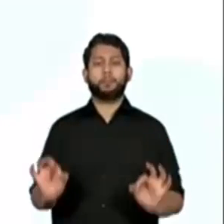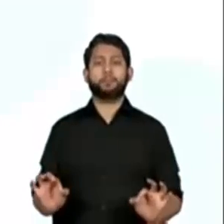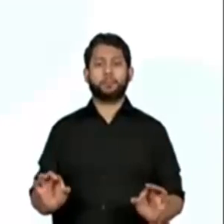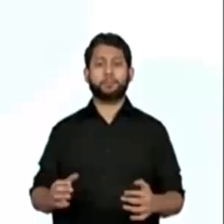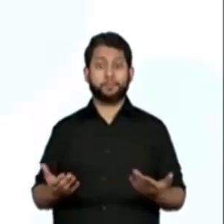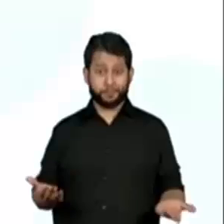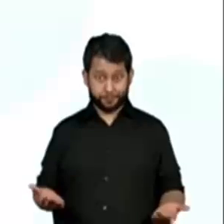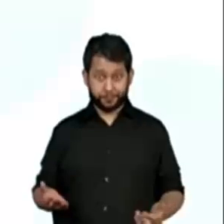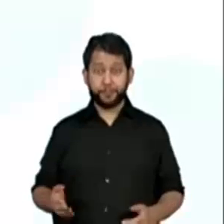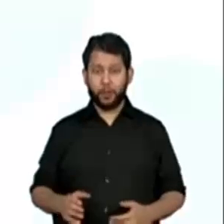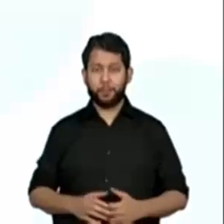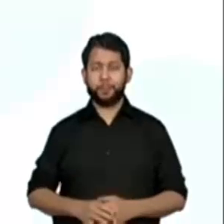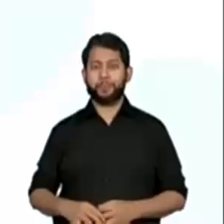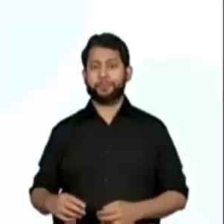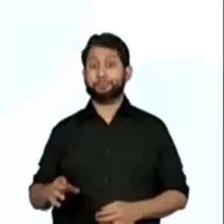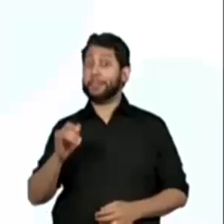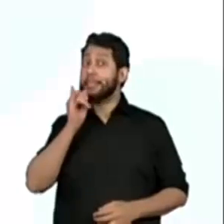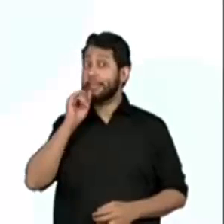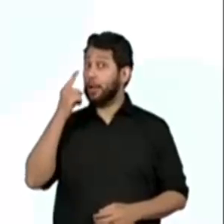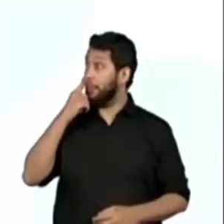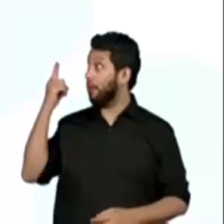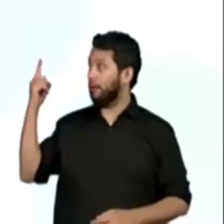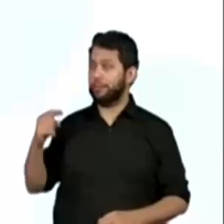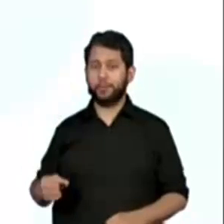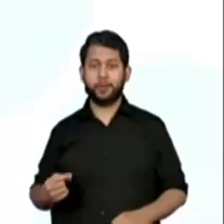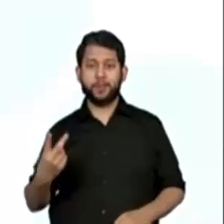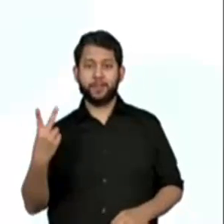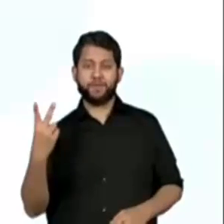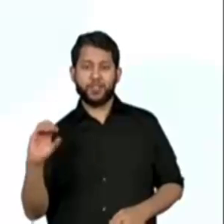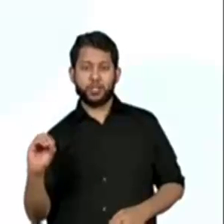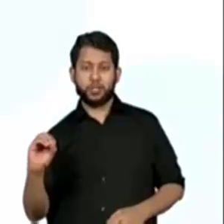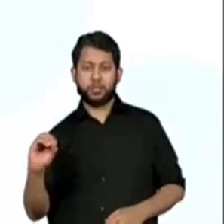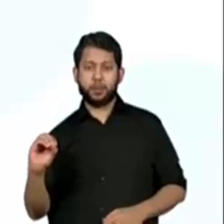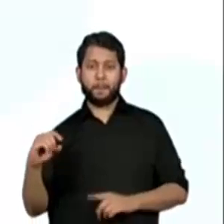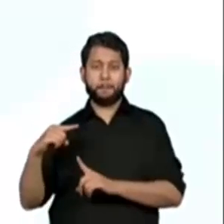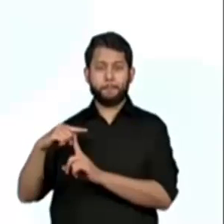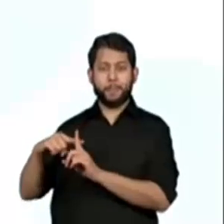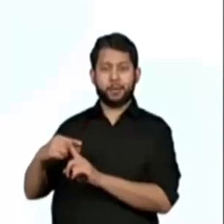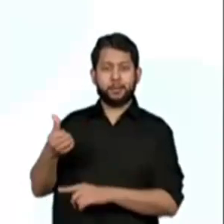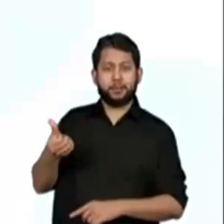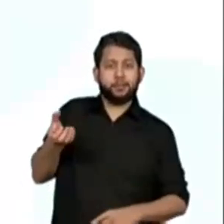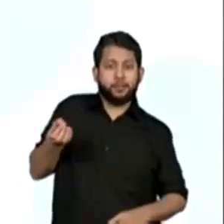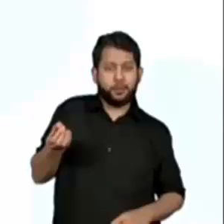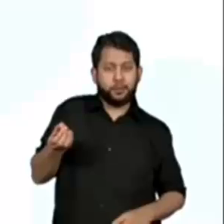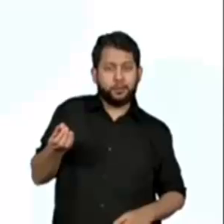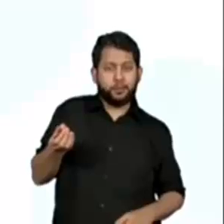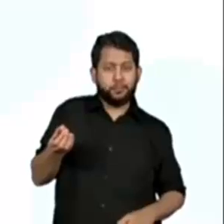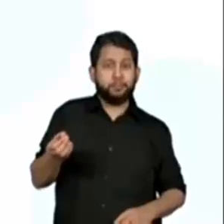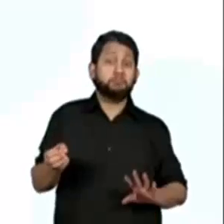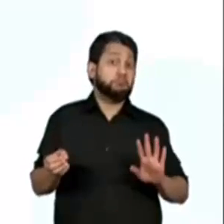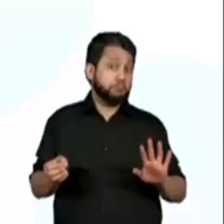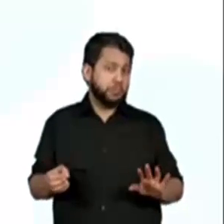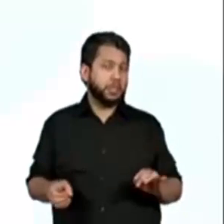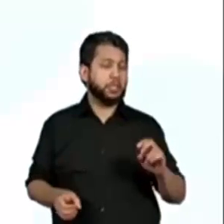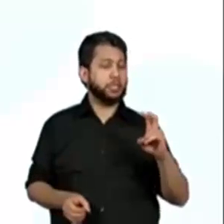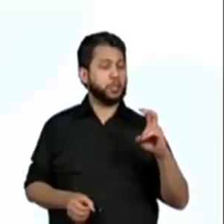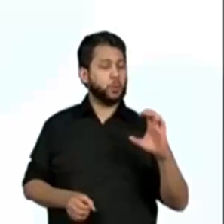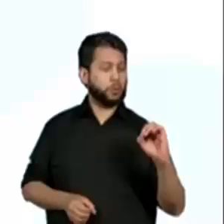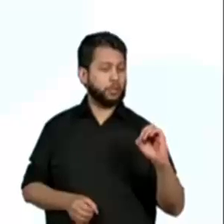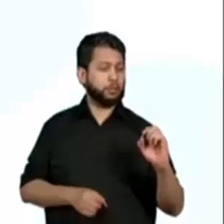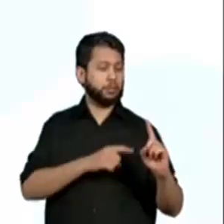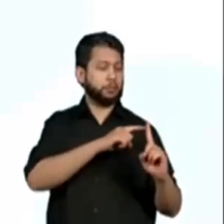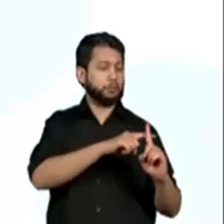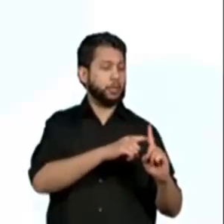60. Aqui está dizendo que é igual a 50 mais